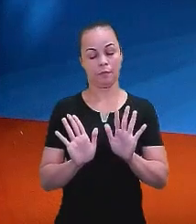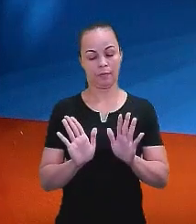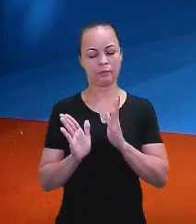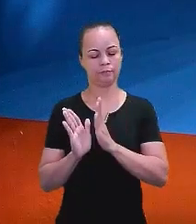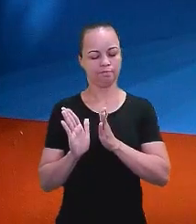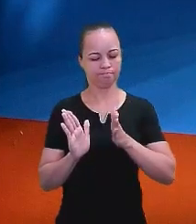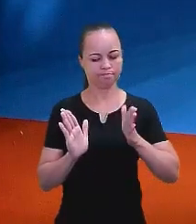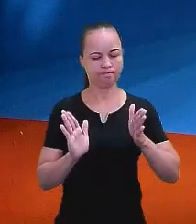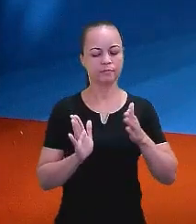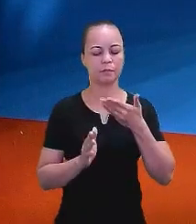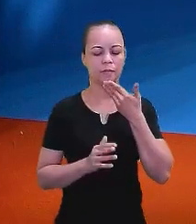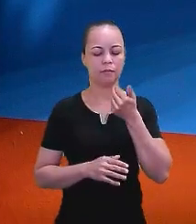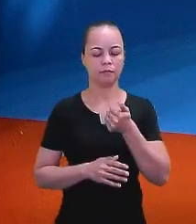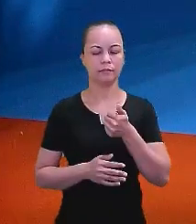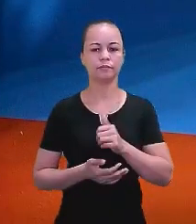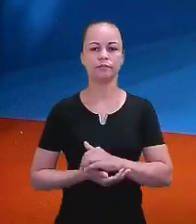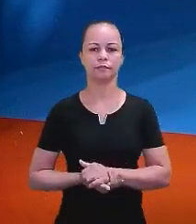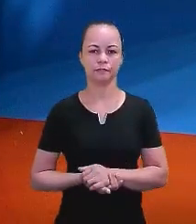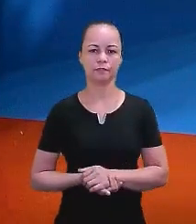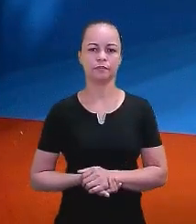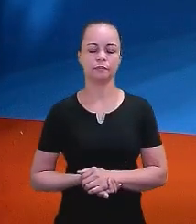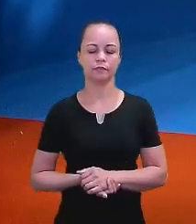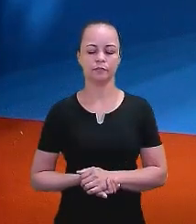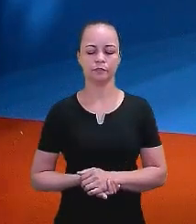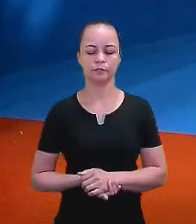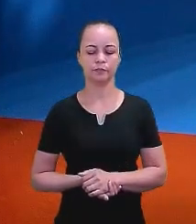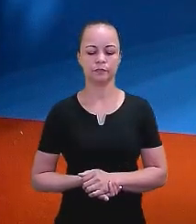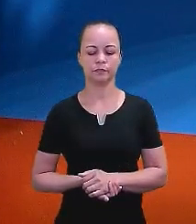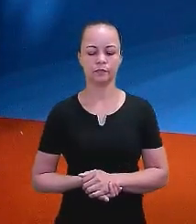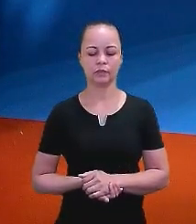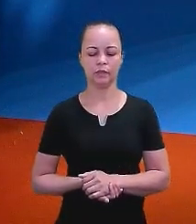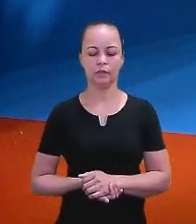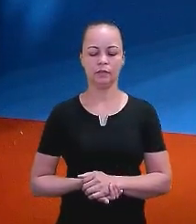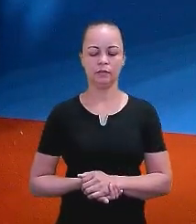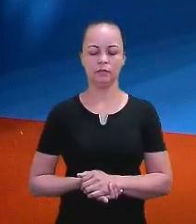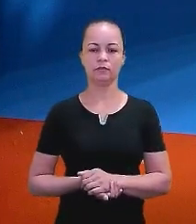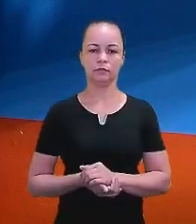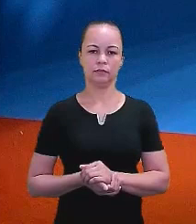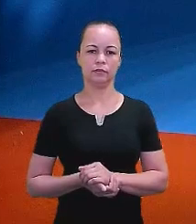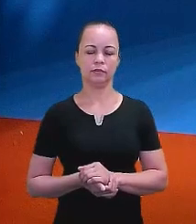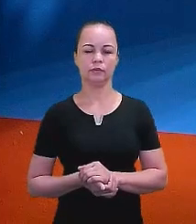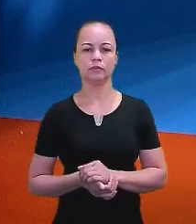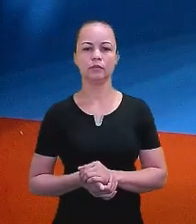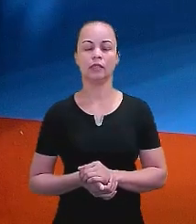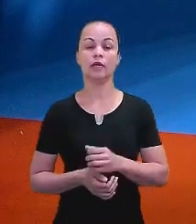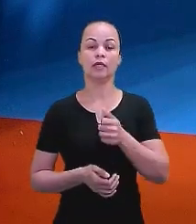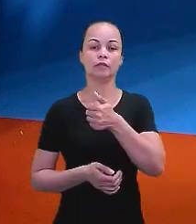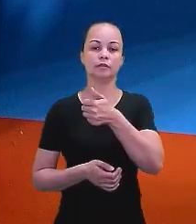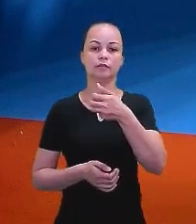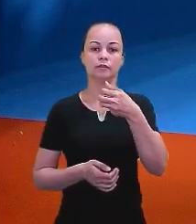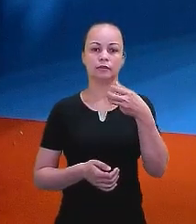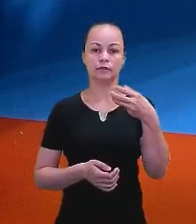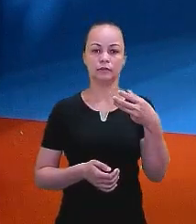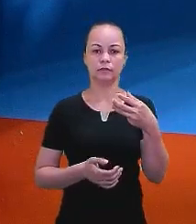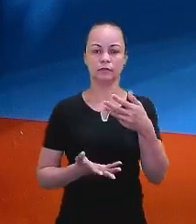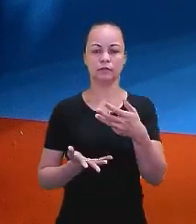a gente faça isso. Porque pode ter um número diferente. Aqui a gente sabe que ficou positivo, né? 13 mais 4,